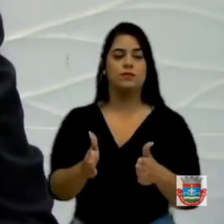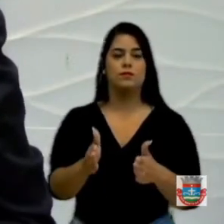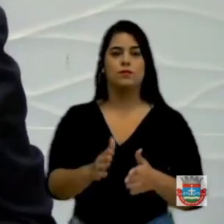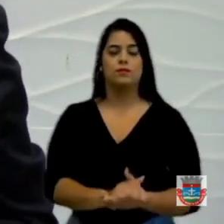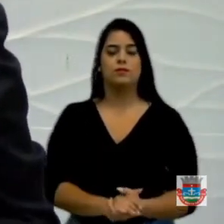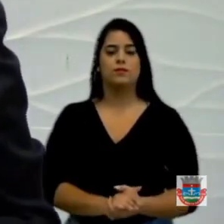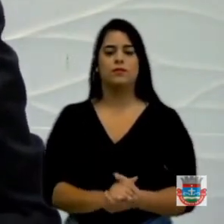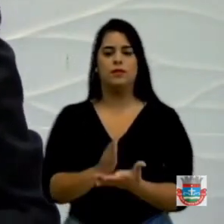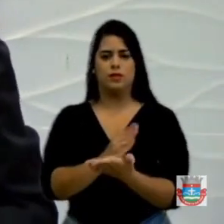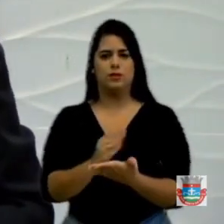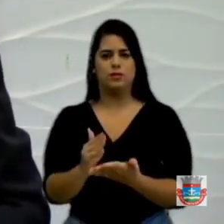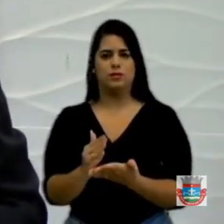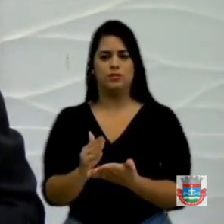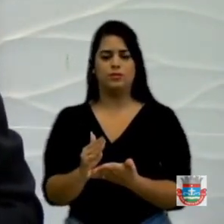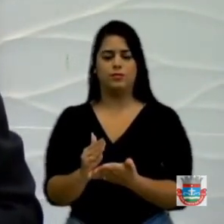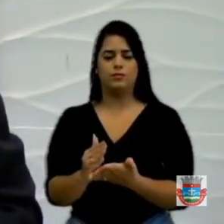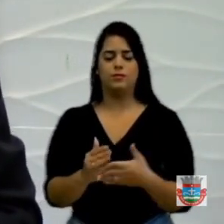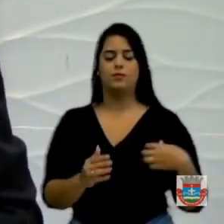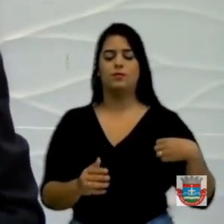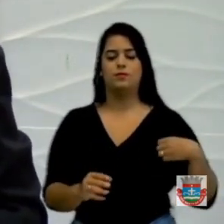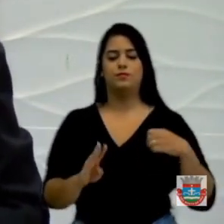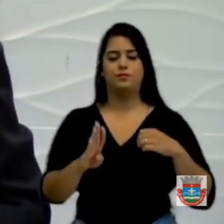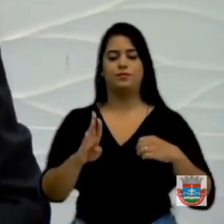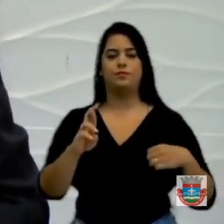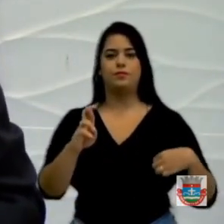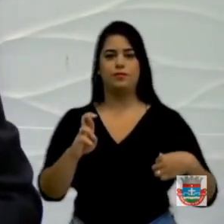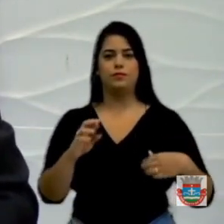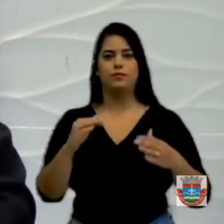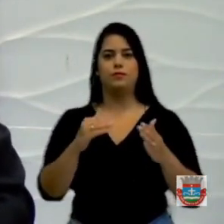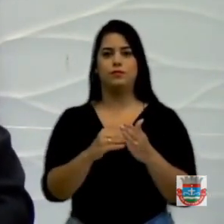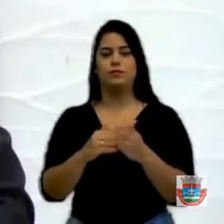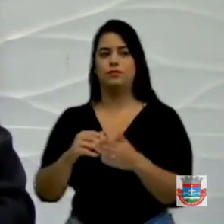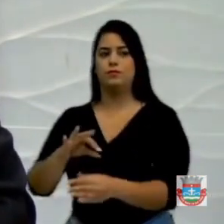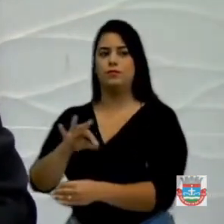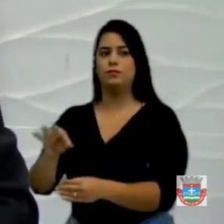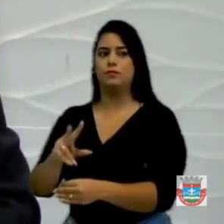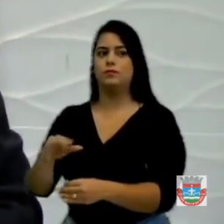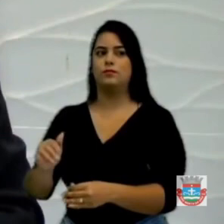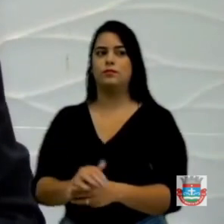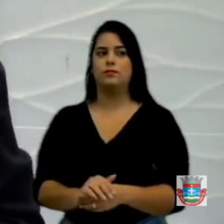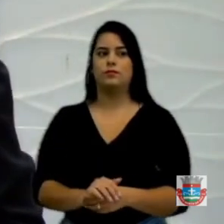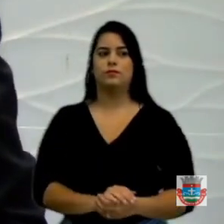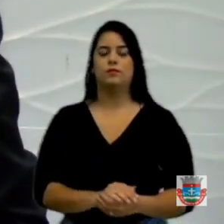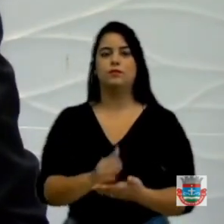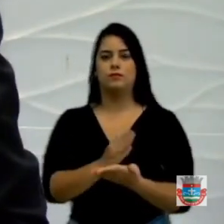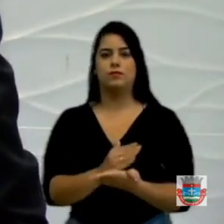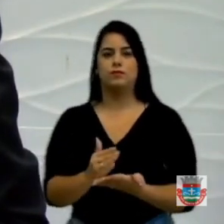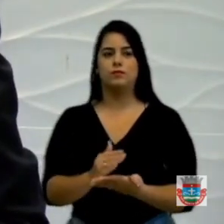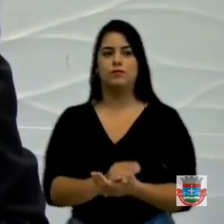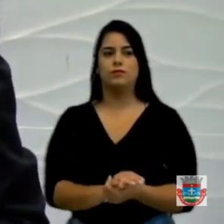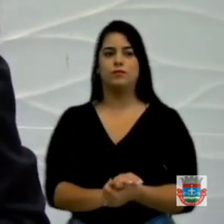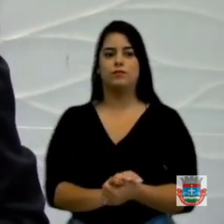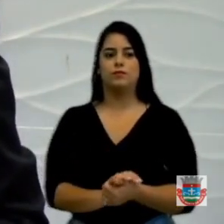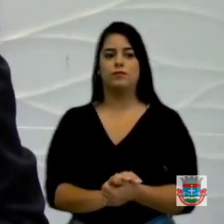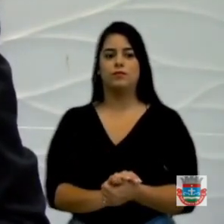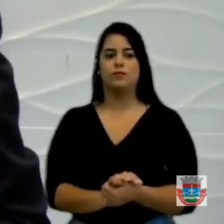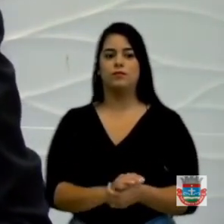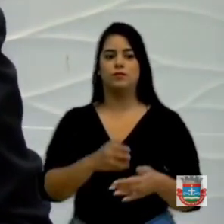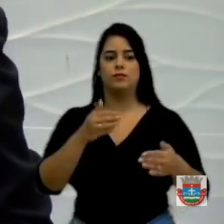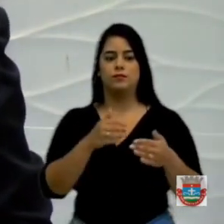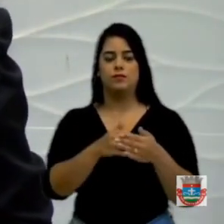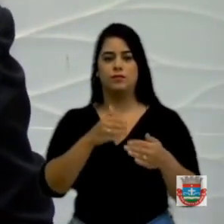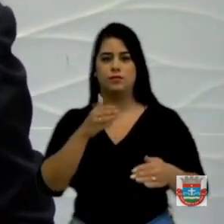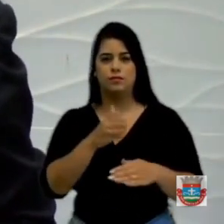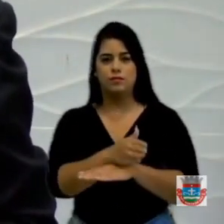começando da pista até chegar no Espírito Santo, ela entrar ali, onde sai no, dá acesso ao Lisbão,